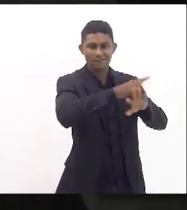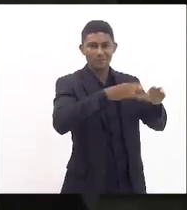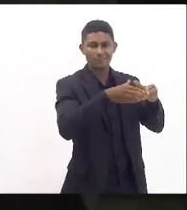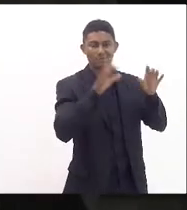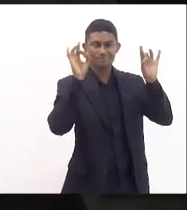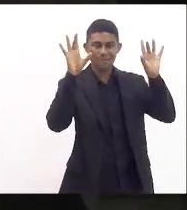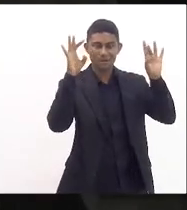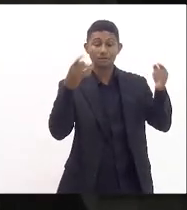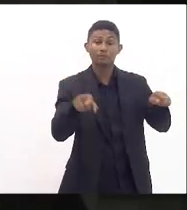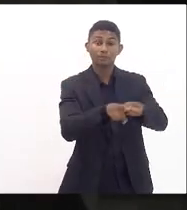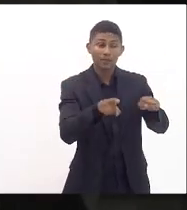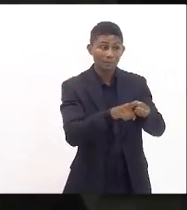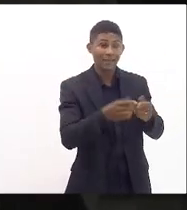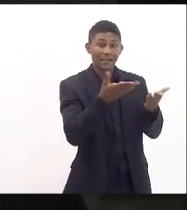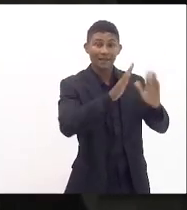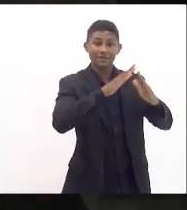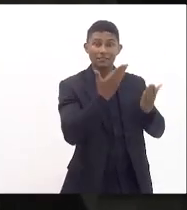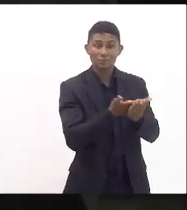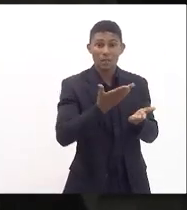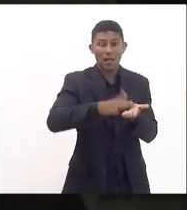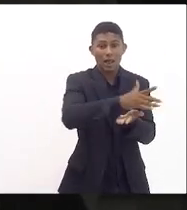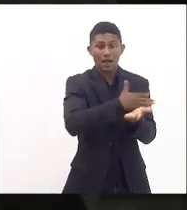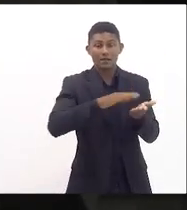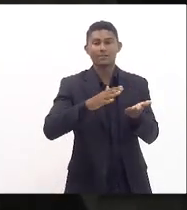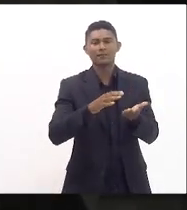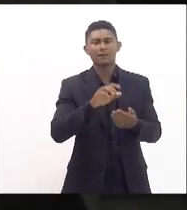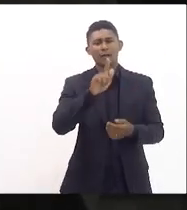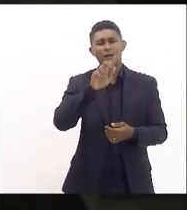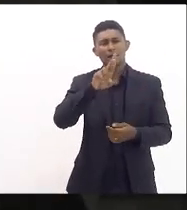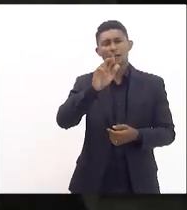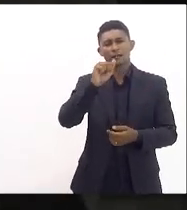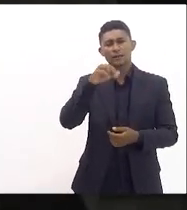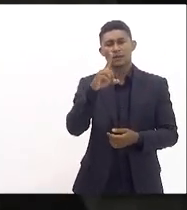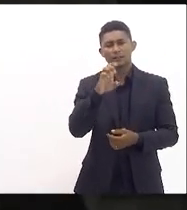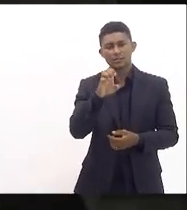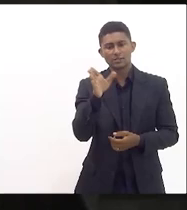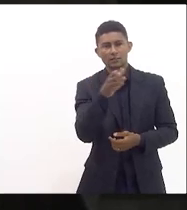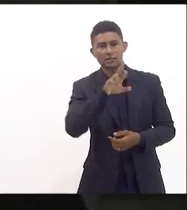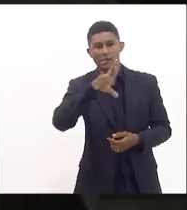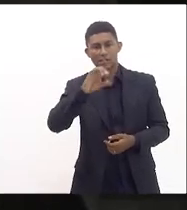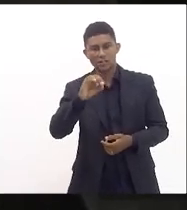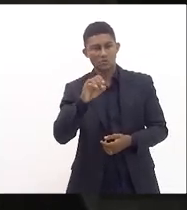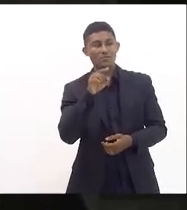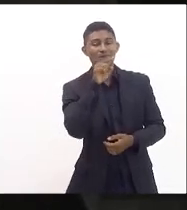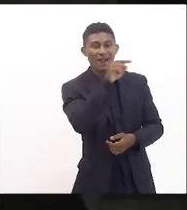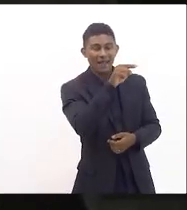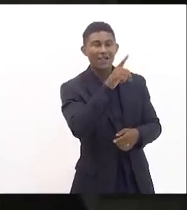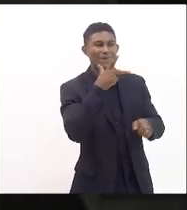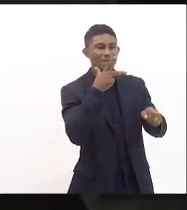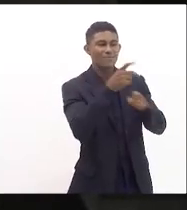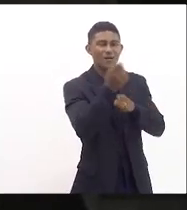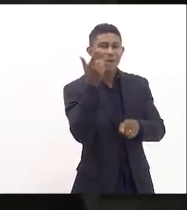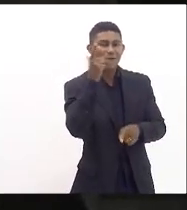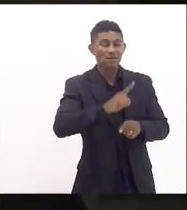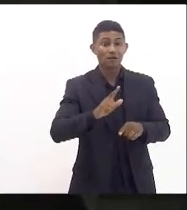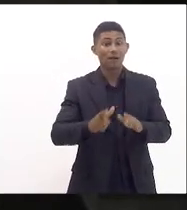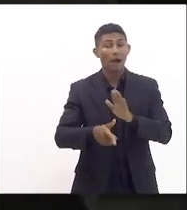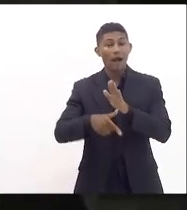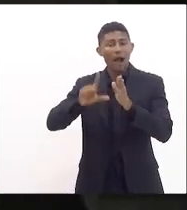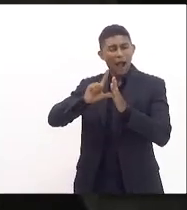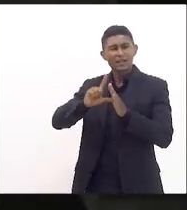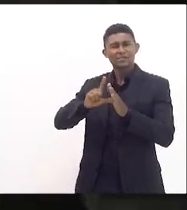a Grande Rio, escola de Caxias, da Baixada Fluminense, vitoriosa depois de vários vice-campeonatos,